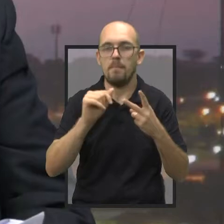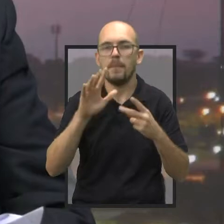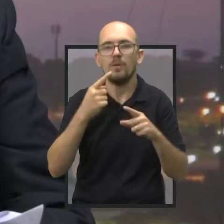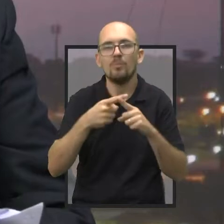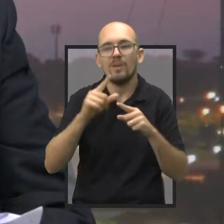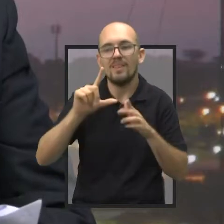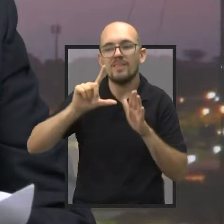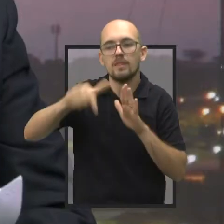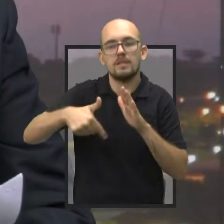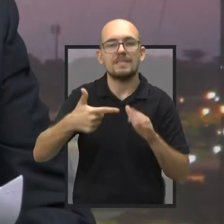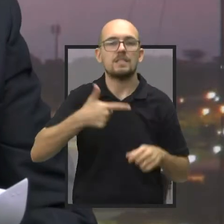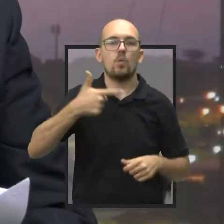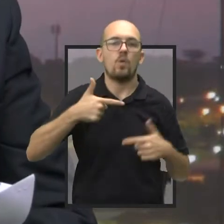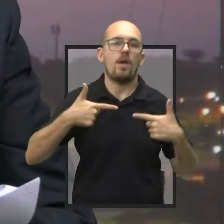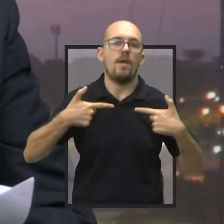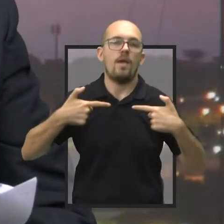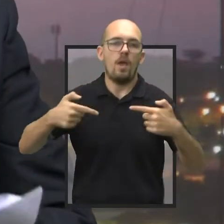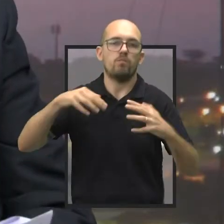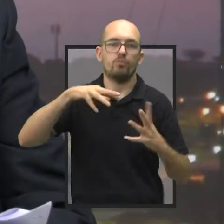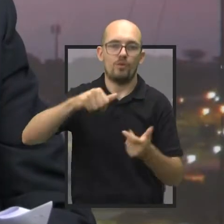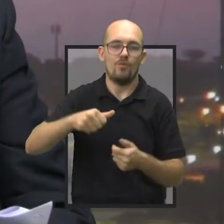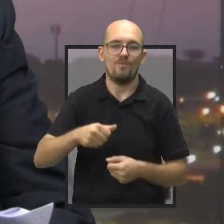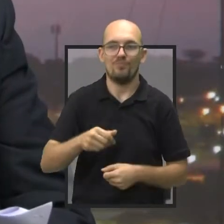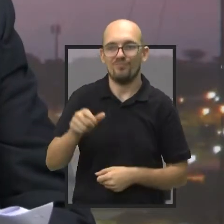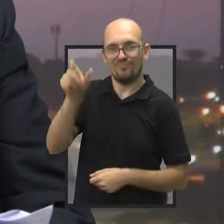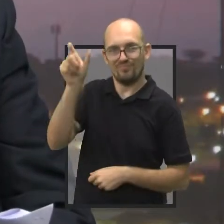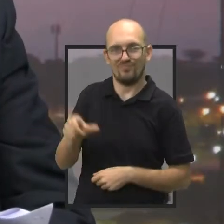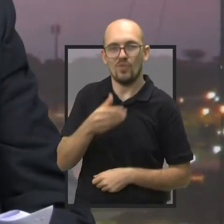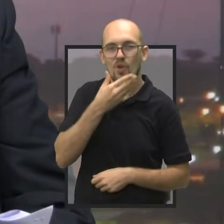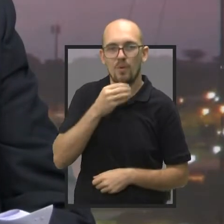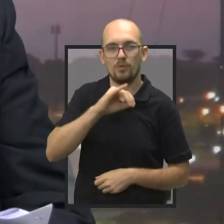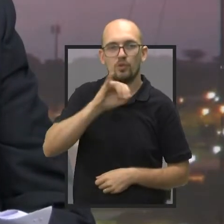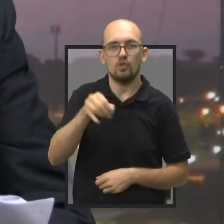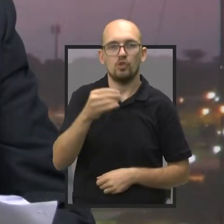Guerra Mundial, onde John Keynes,